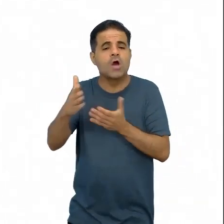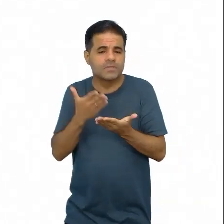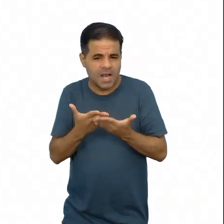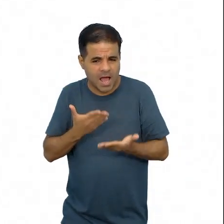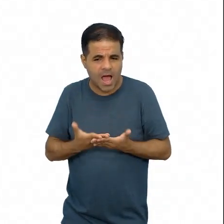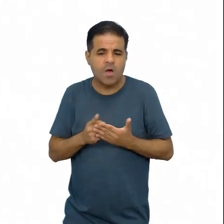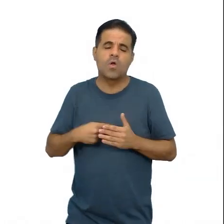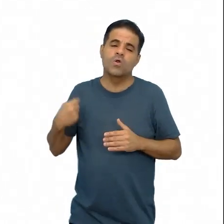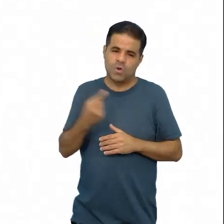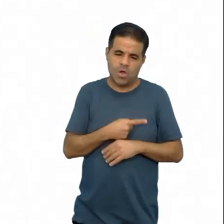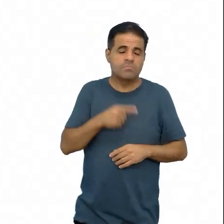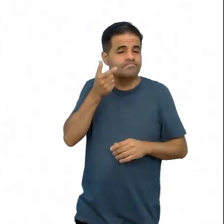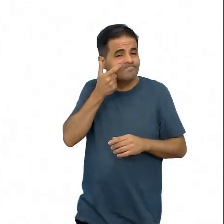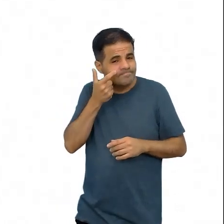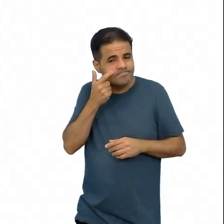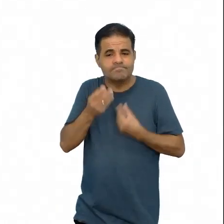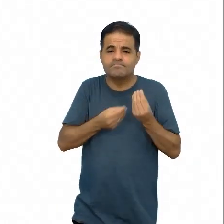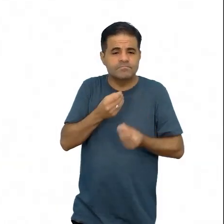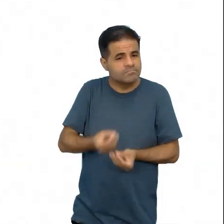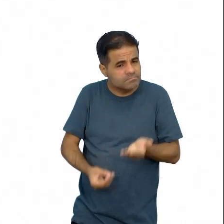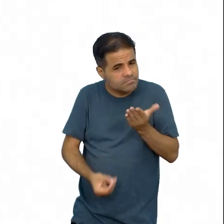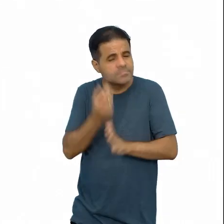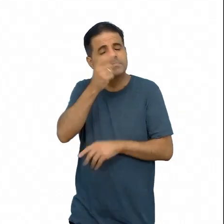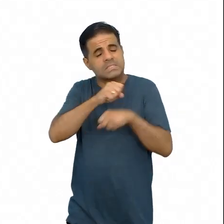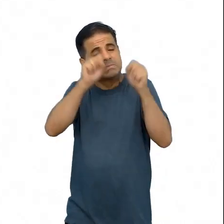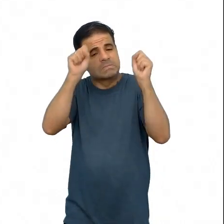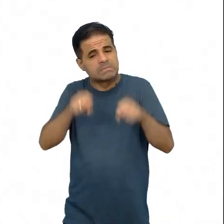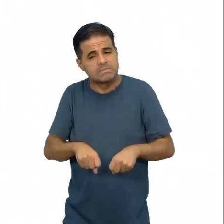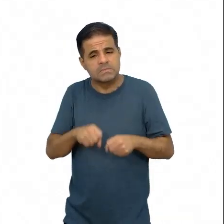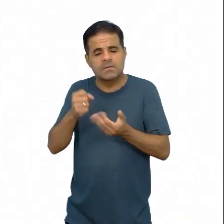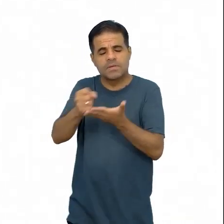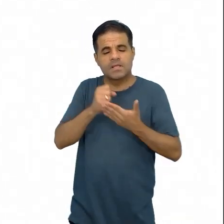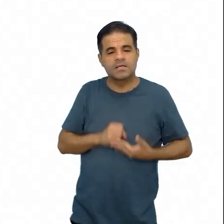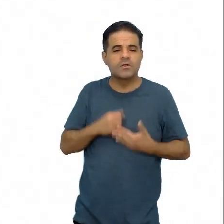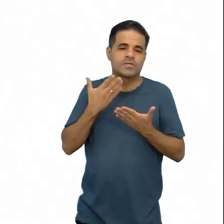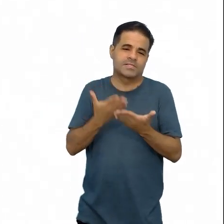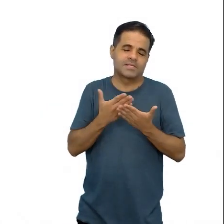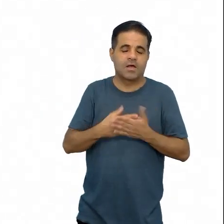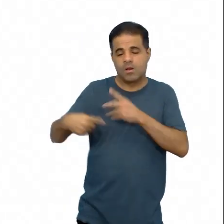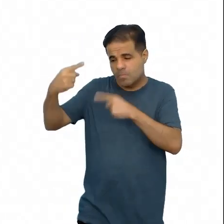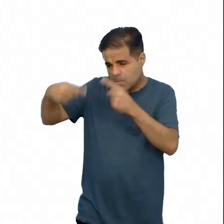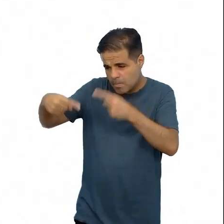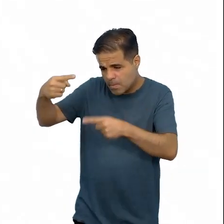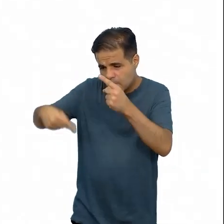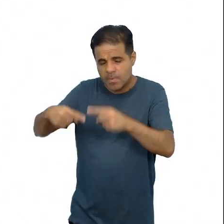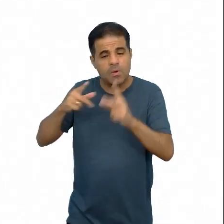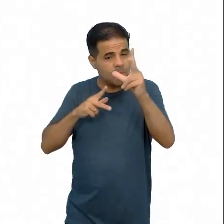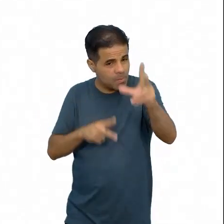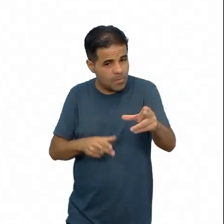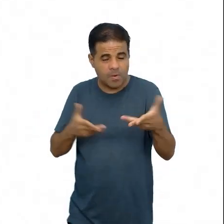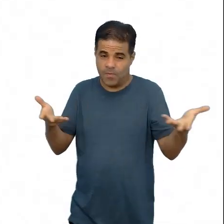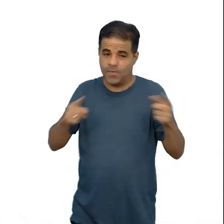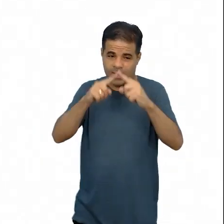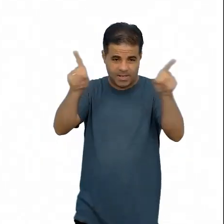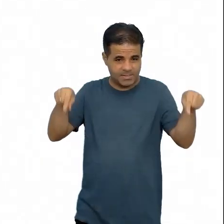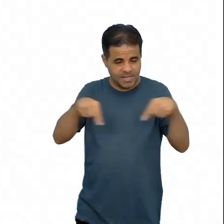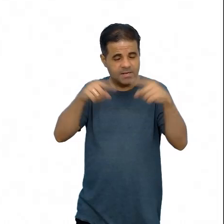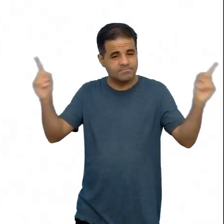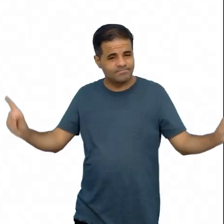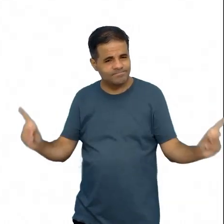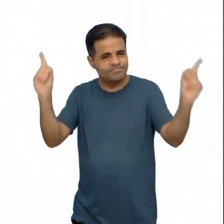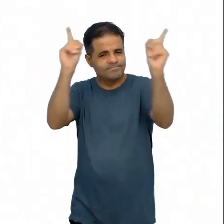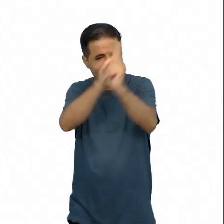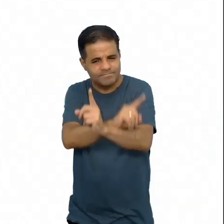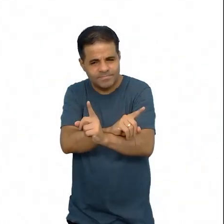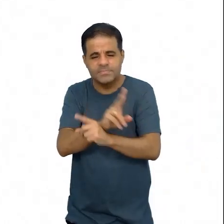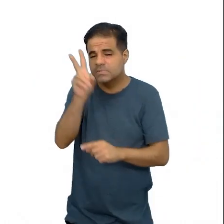para nós, tá vendo como que forma esse sistema, aí eles vão trazer para a nossa aula para a gente fazer essa discussão. Então, estou fazendo a nossa sala de aula invertida. Lembra